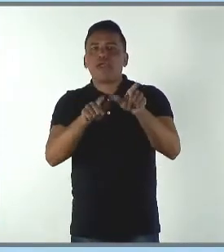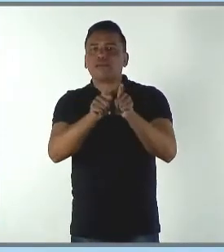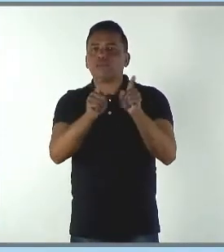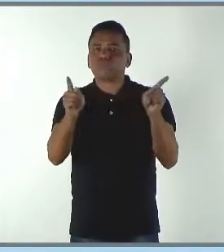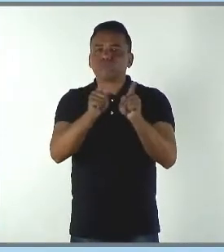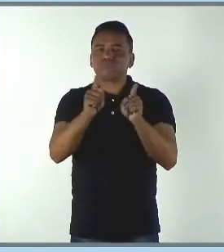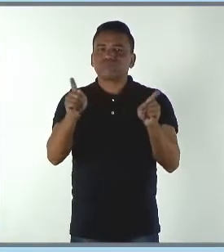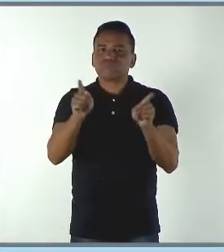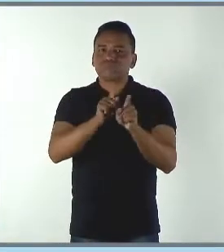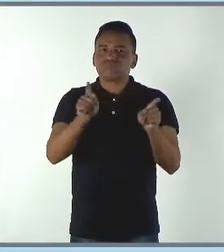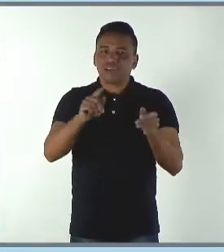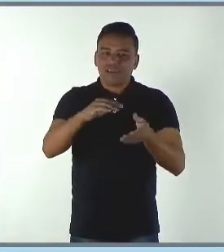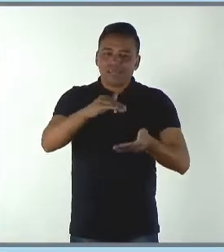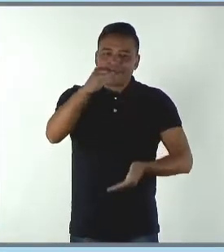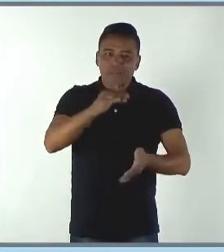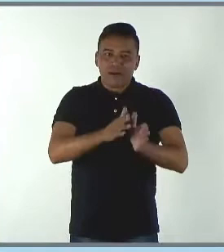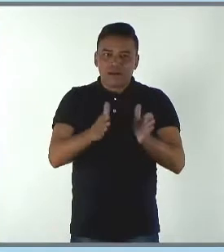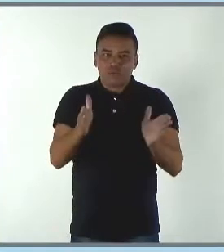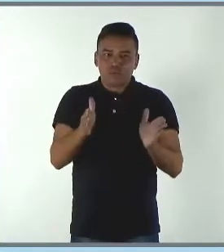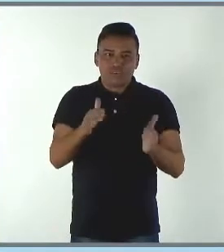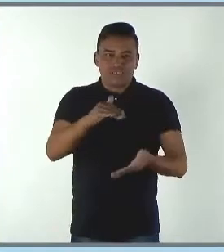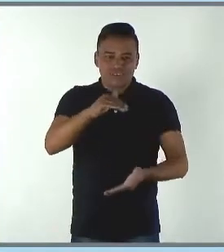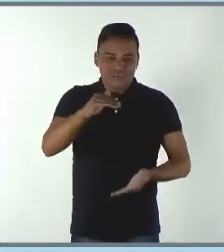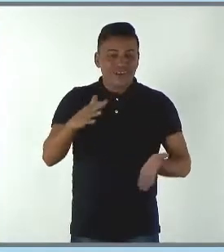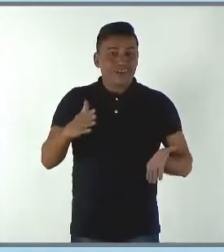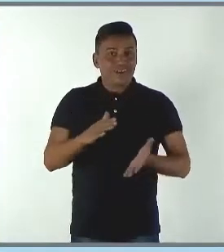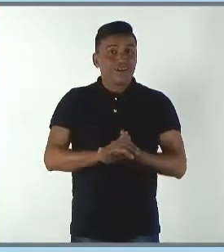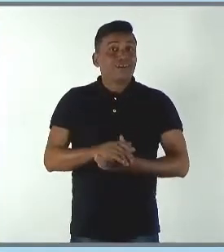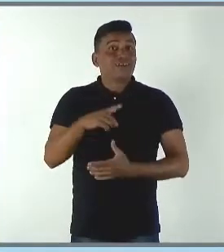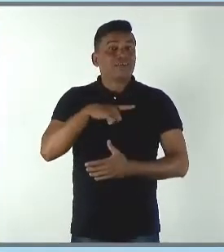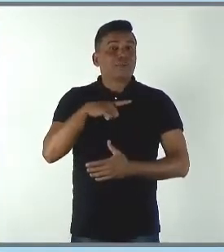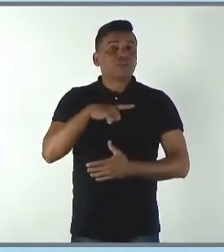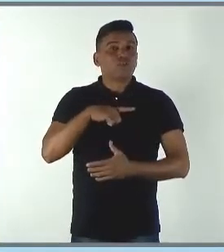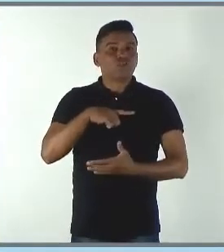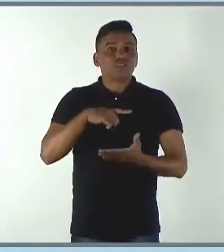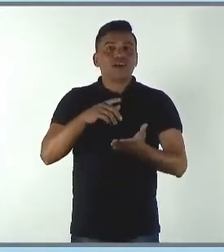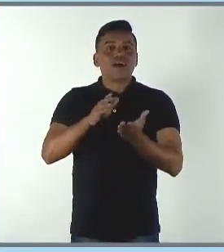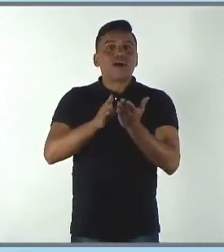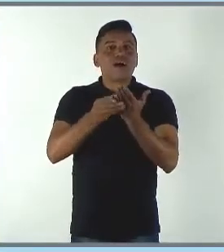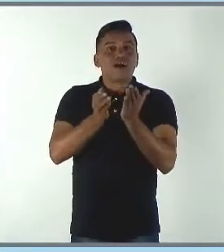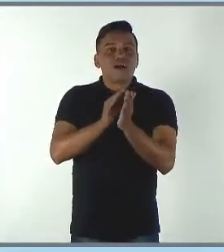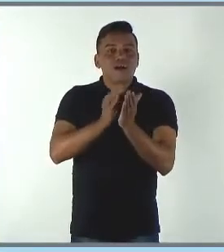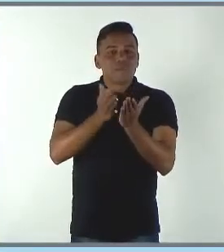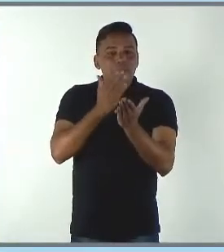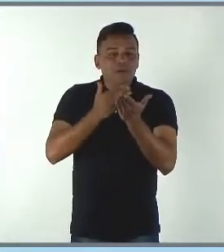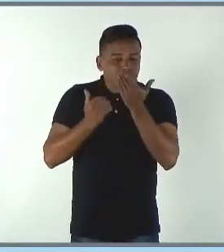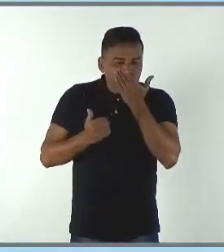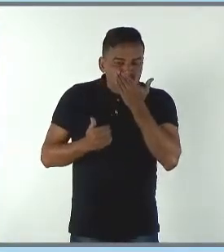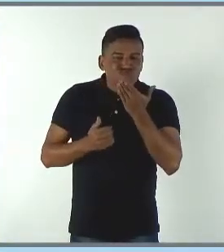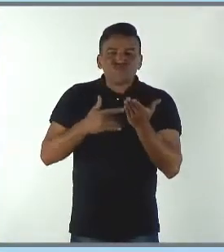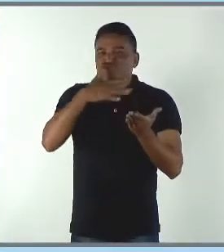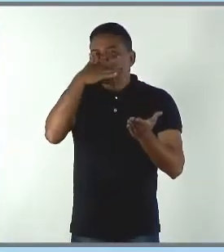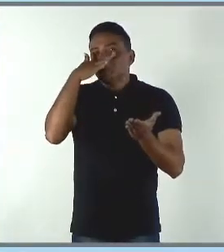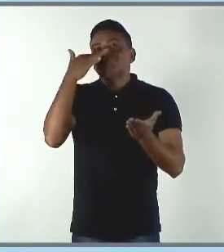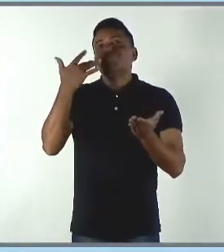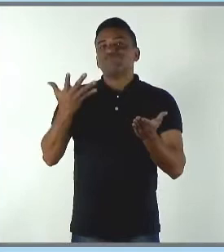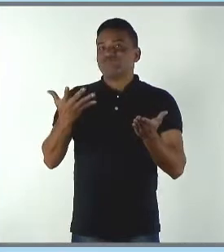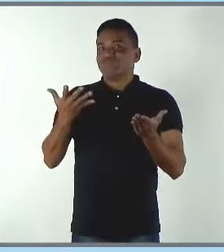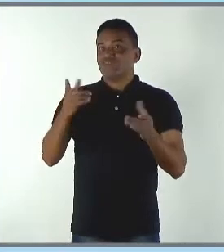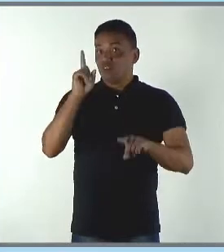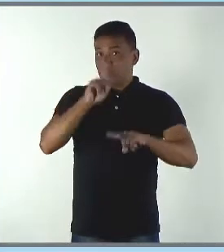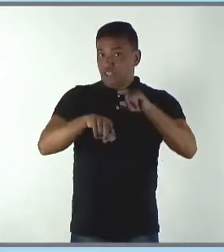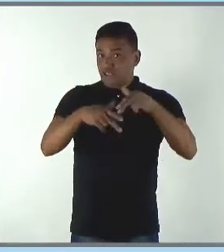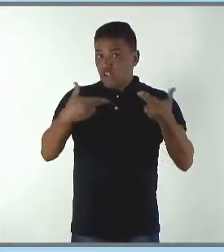livro. Há aquelas pessoas que gostam de sentir o odor do papel. Então, o livro é mais do que um objeto de uso e de